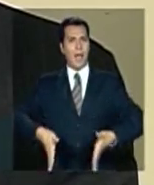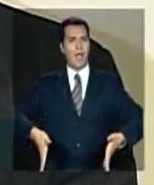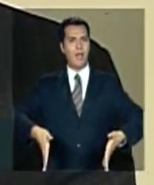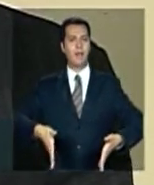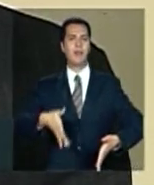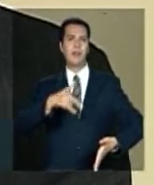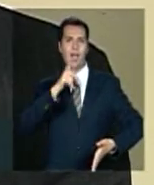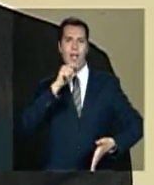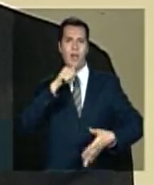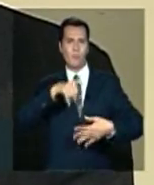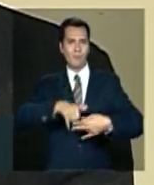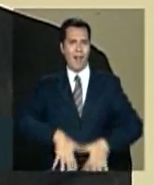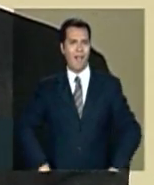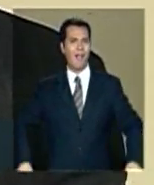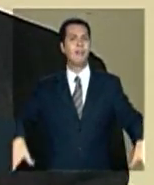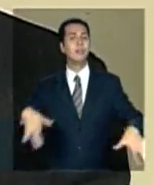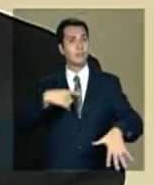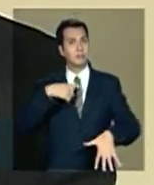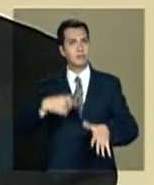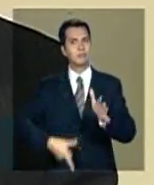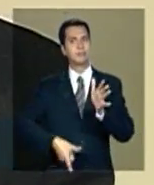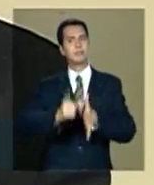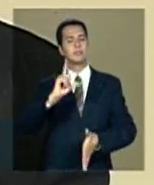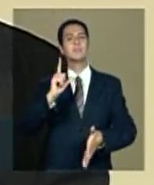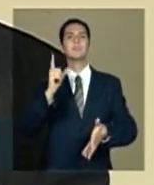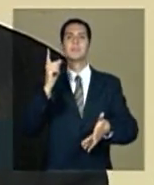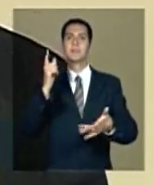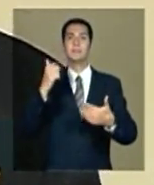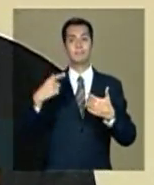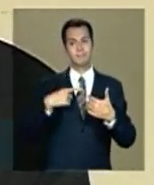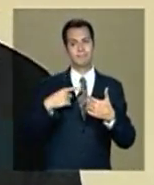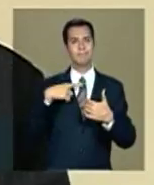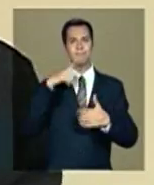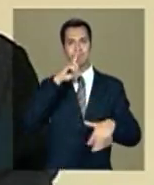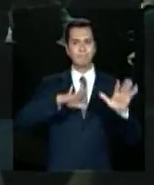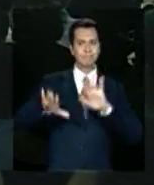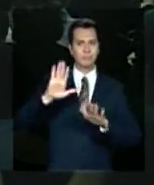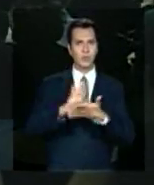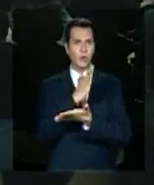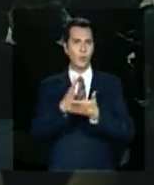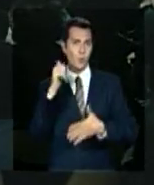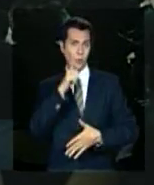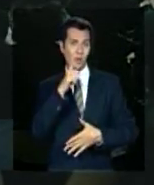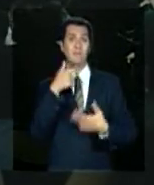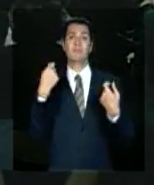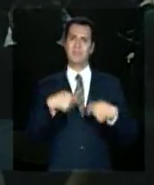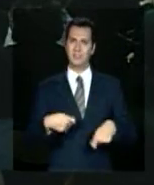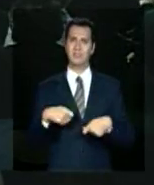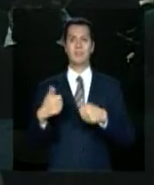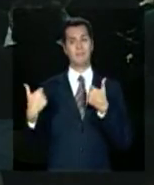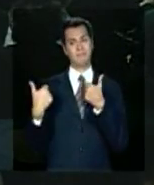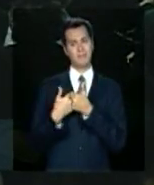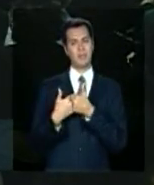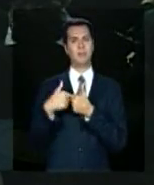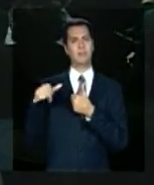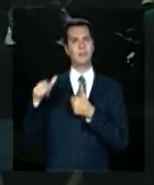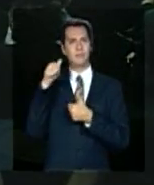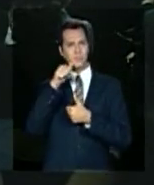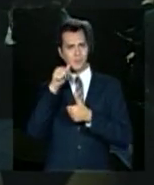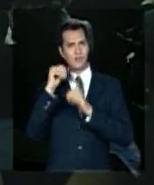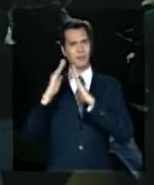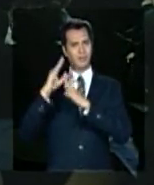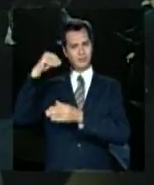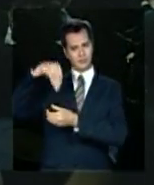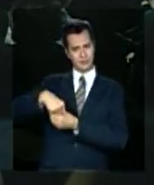isso poderão ser cuidadas acompanhar a gente evitando o risco de óbito materno ou de complicações por ver se a gestante não